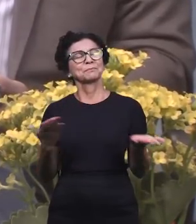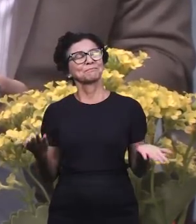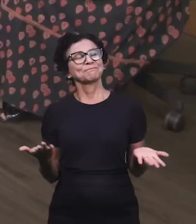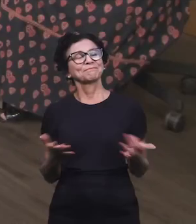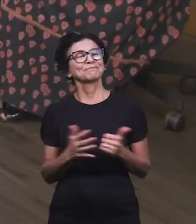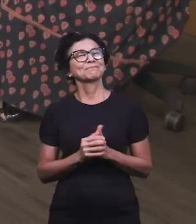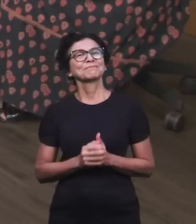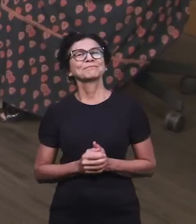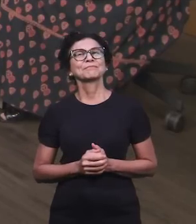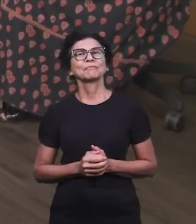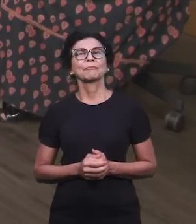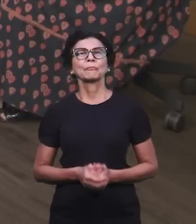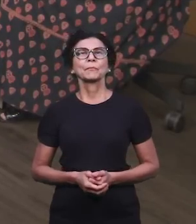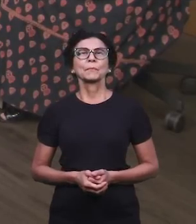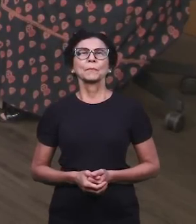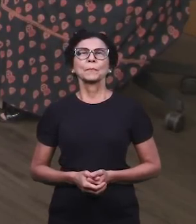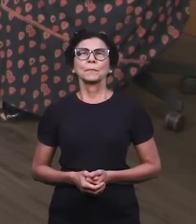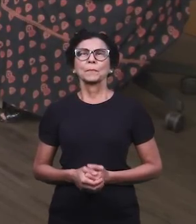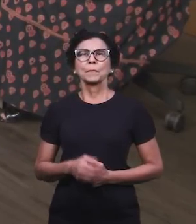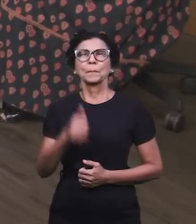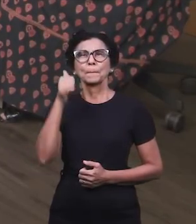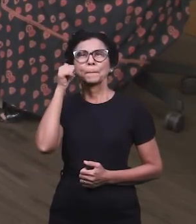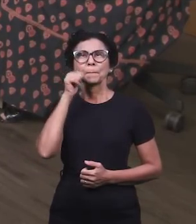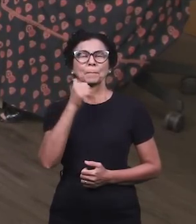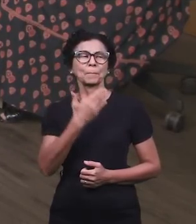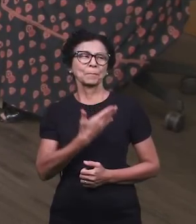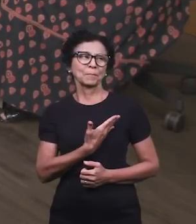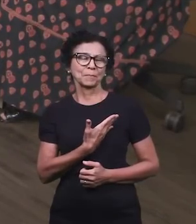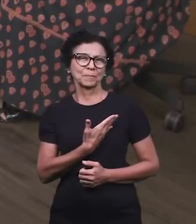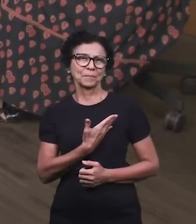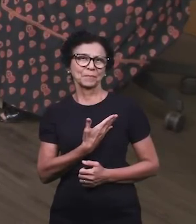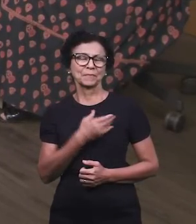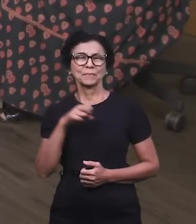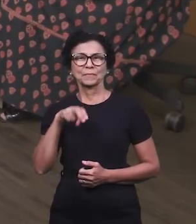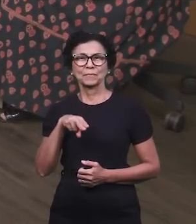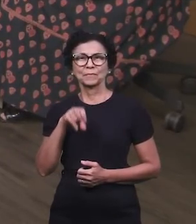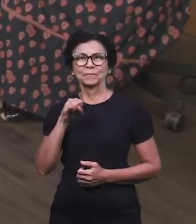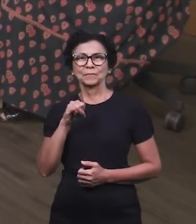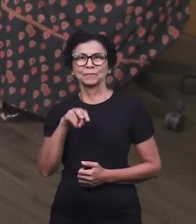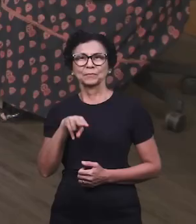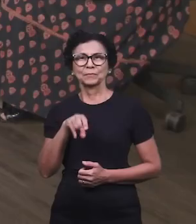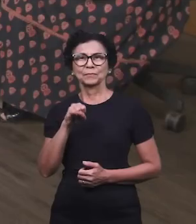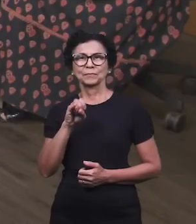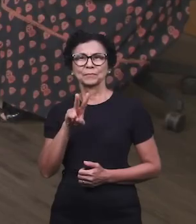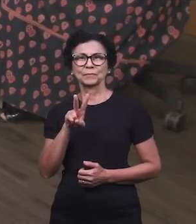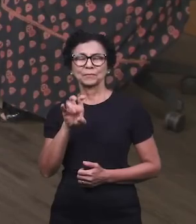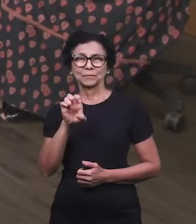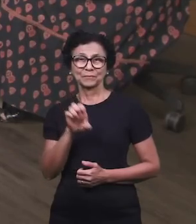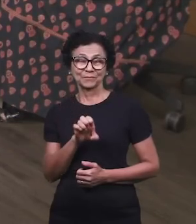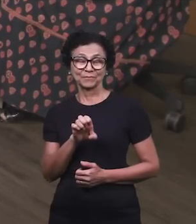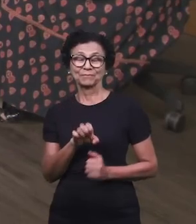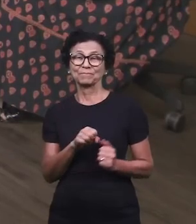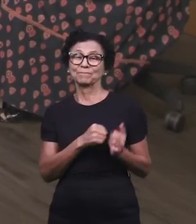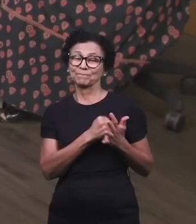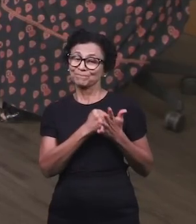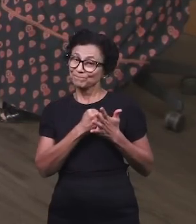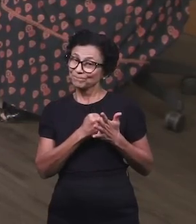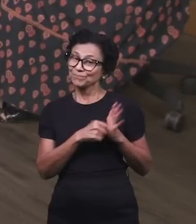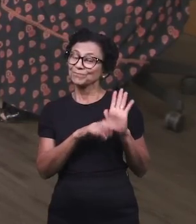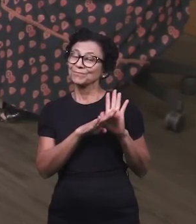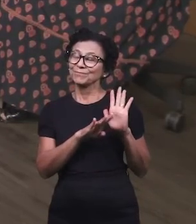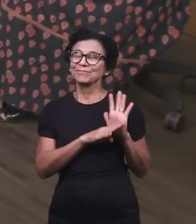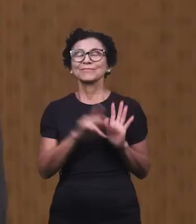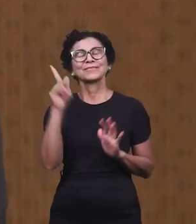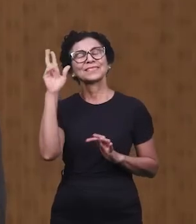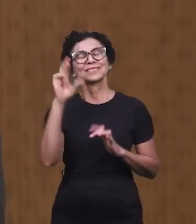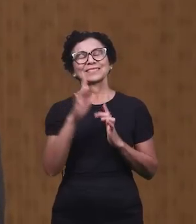todos. Amém. A minha colega Nínive, que está hoje aqui nos ajudando na condução do programa. Nínive, a paz do Senhor.